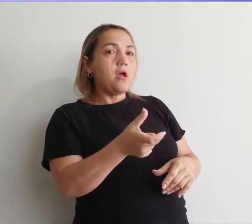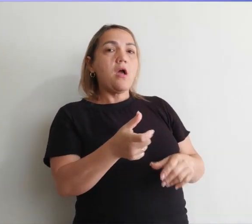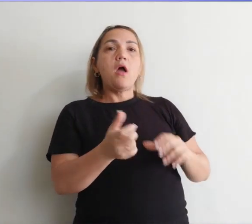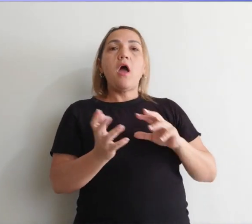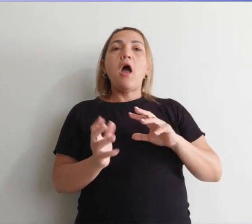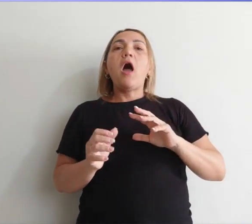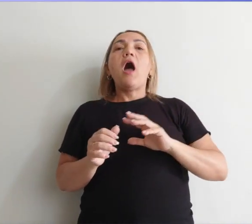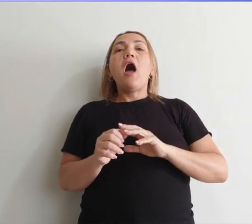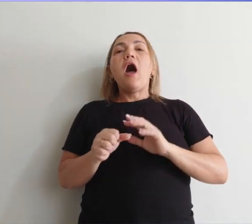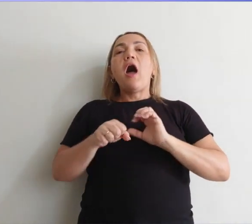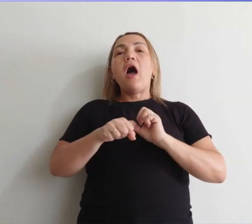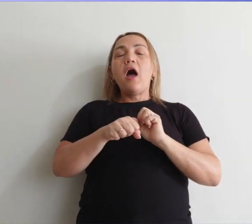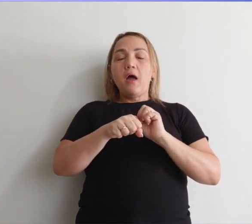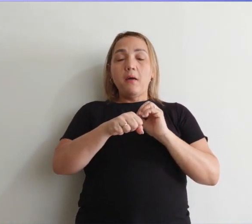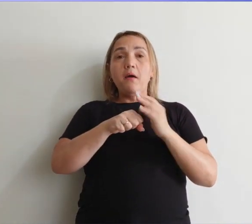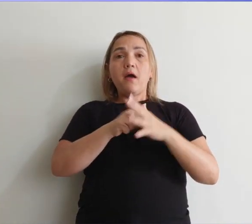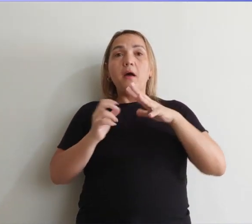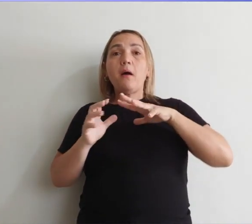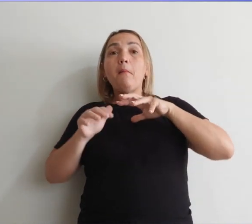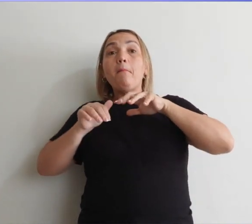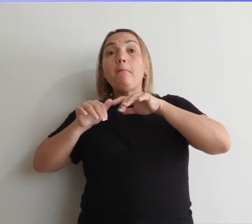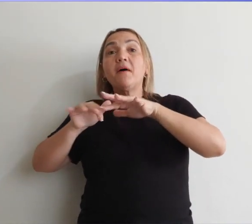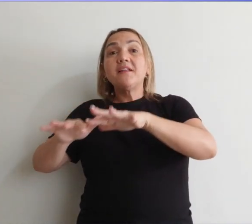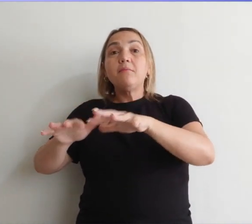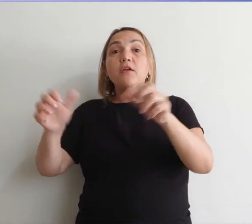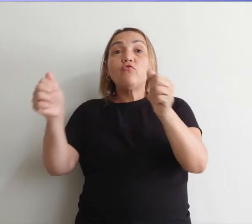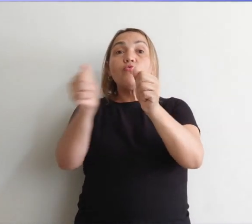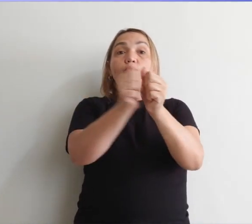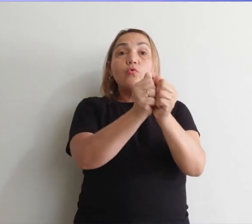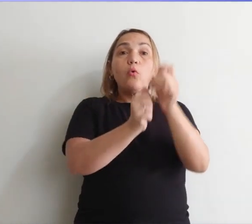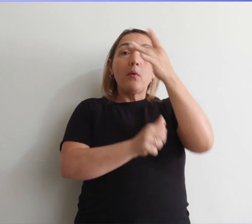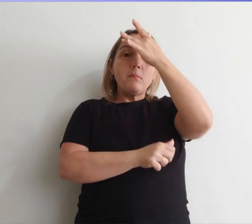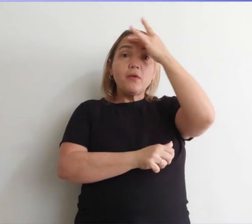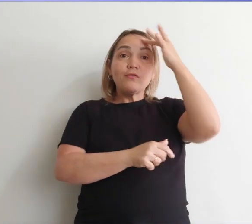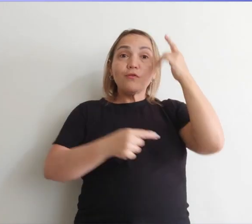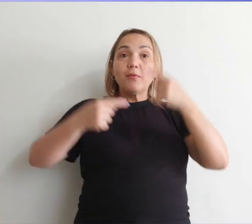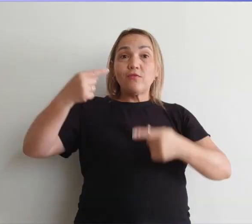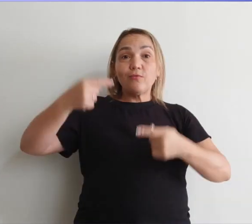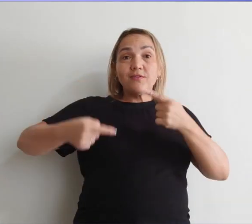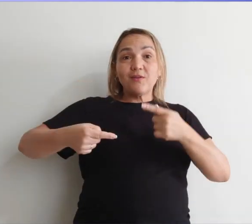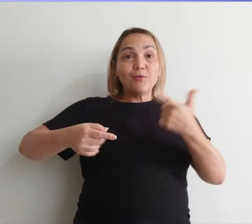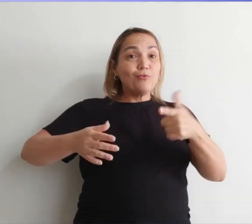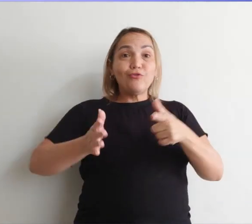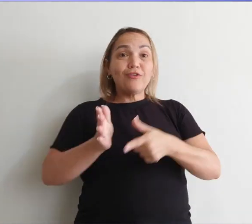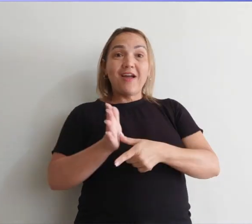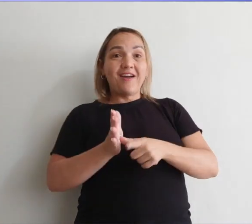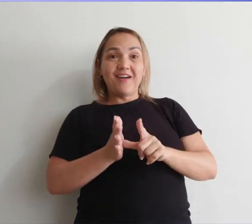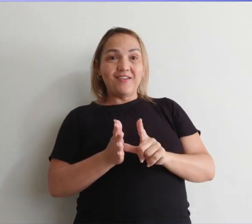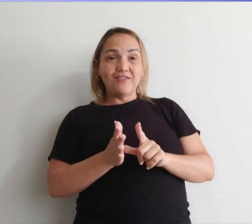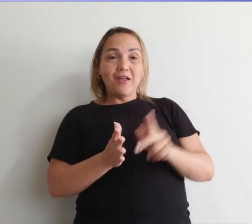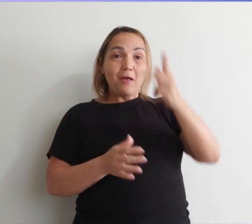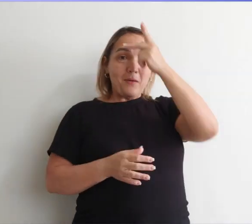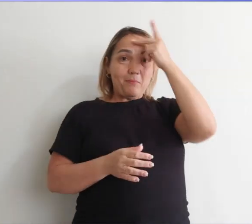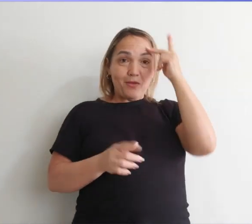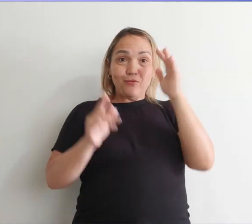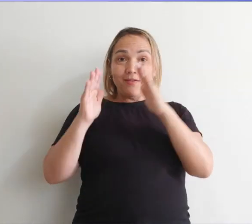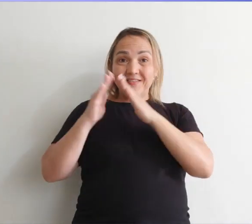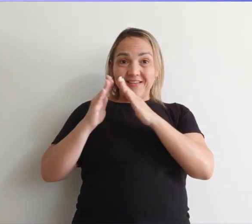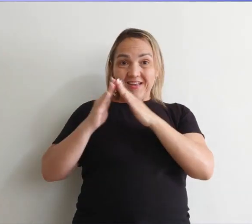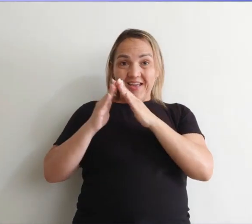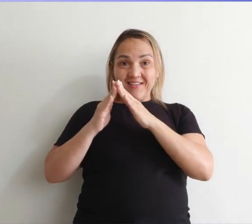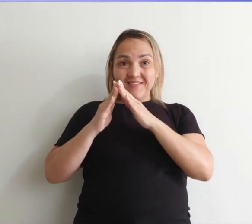a pandemia fez? Né? Juntou as pessoas para discutirem algo que não estava tendo. As pessoas tiveram que ficar em casa